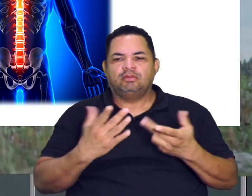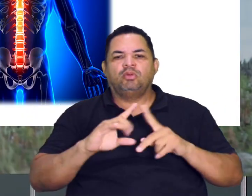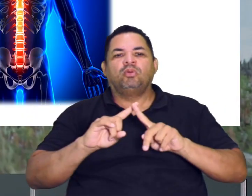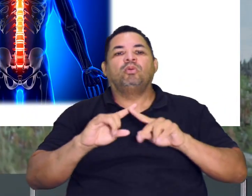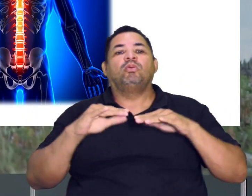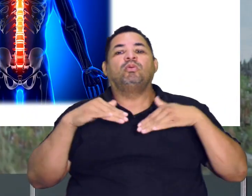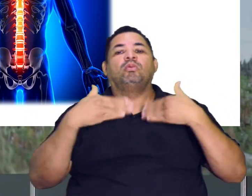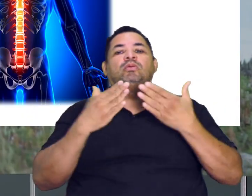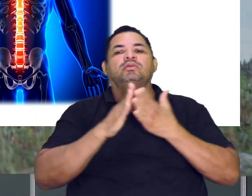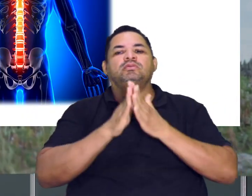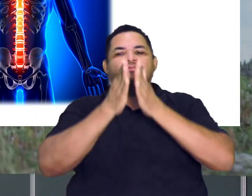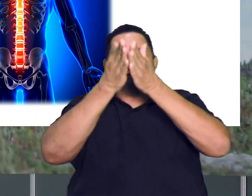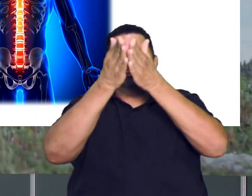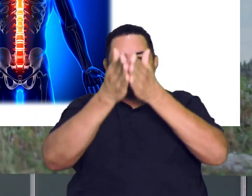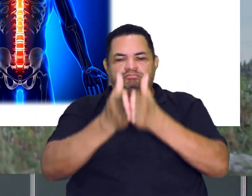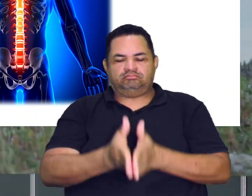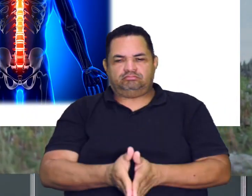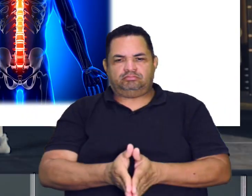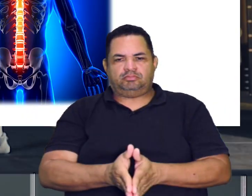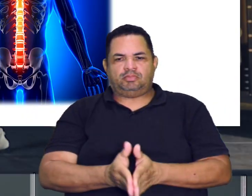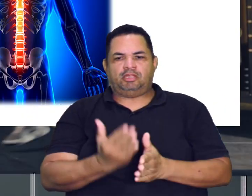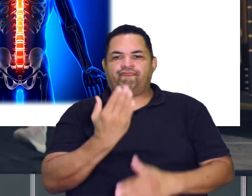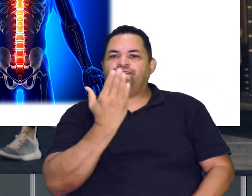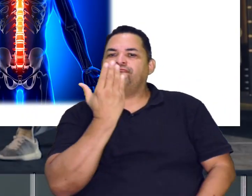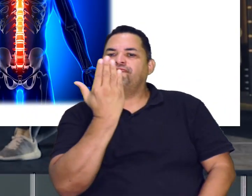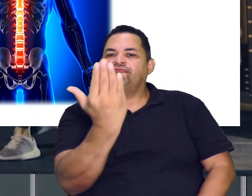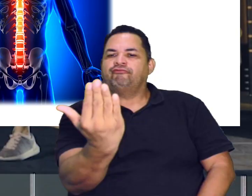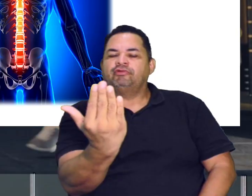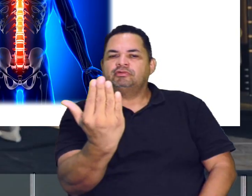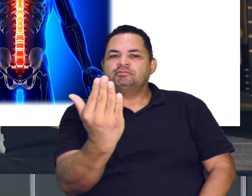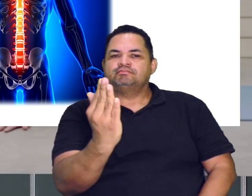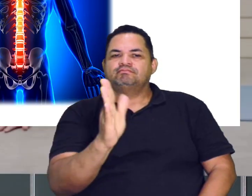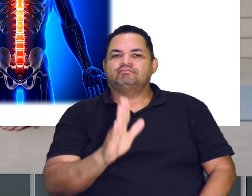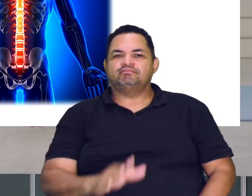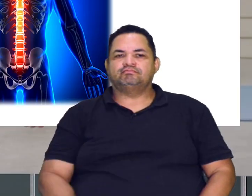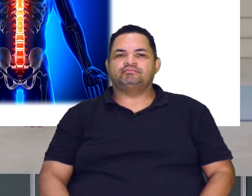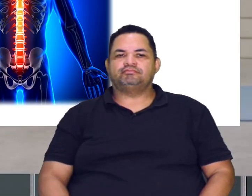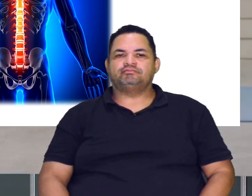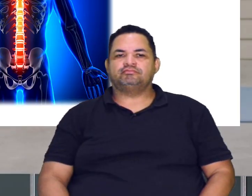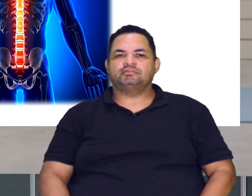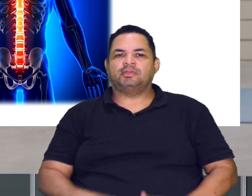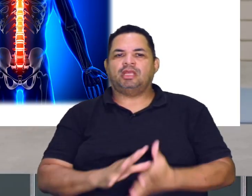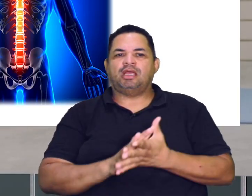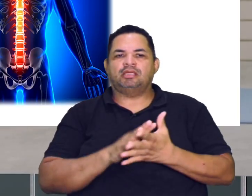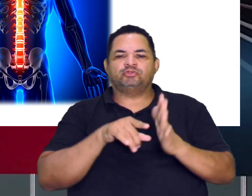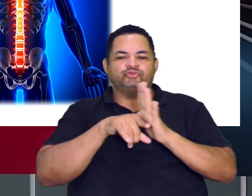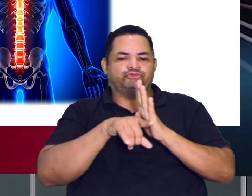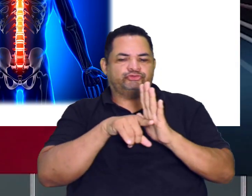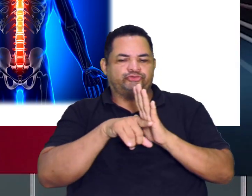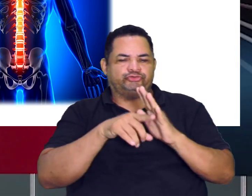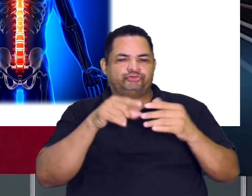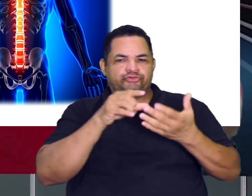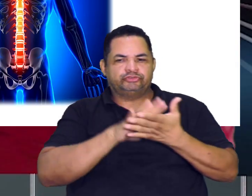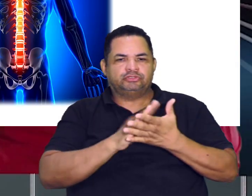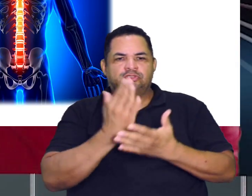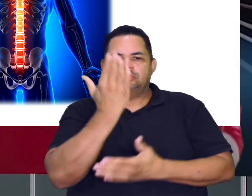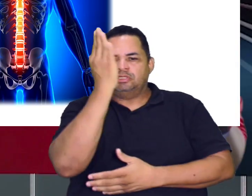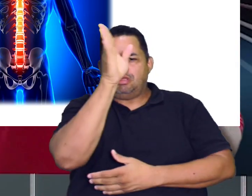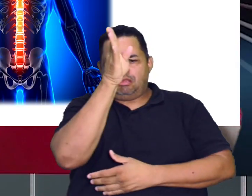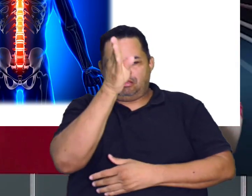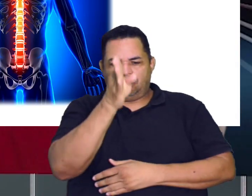o indivíduo de frente, a minha coluna, ela tem que se mostrar, por exemplo, aí num raio-x, né? Ela vai se